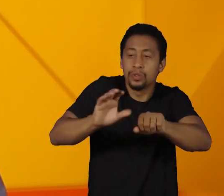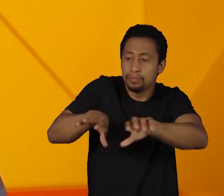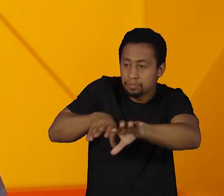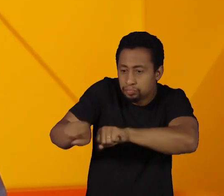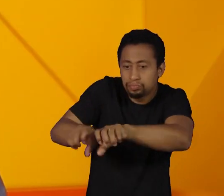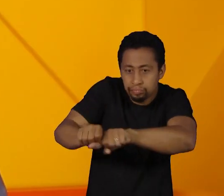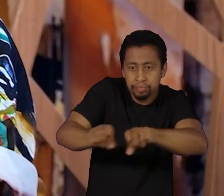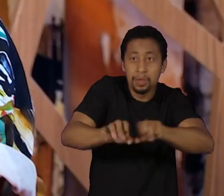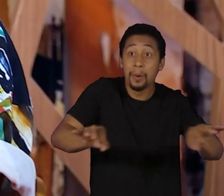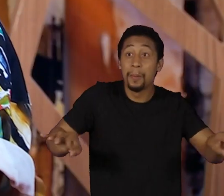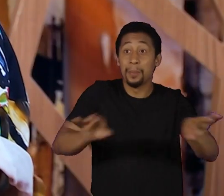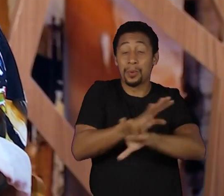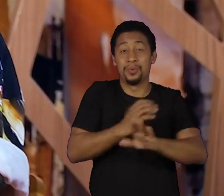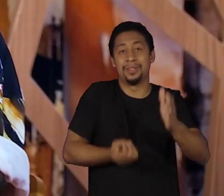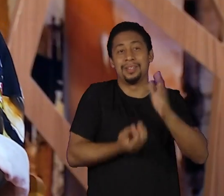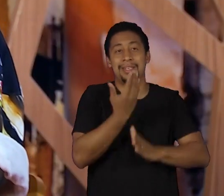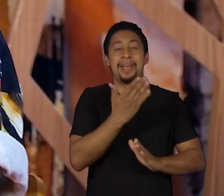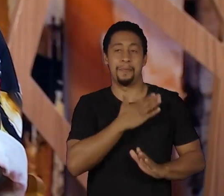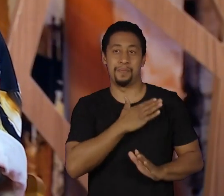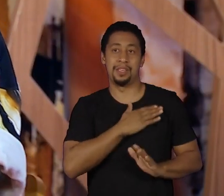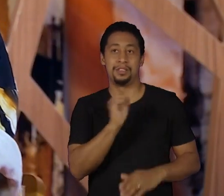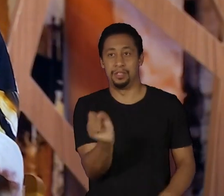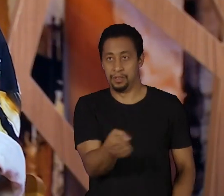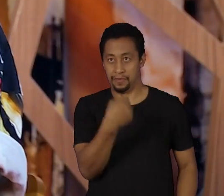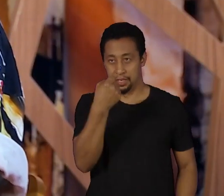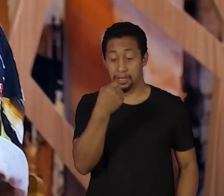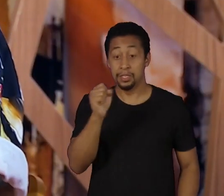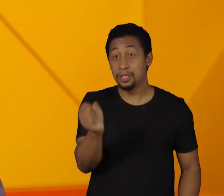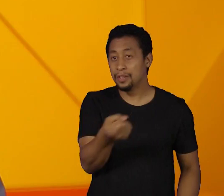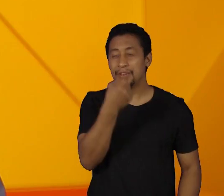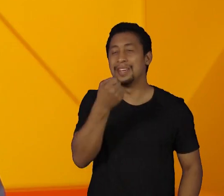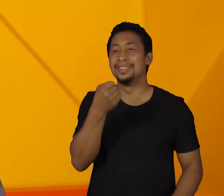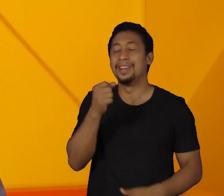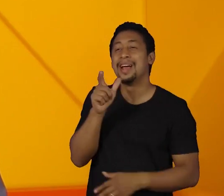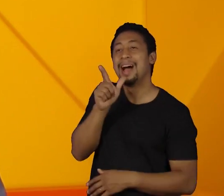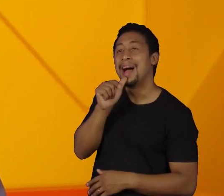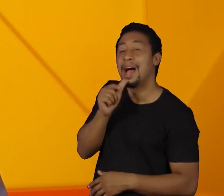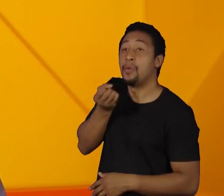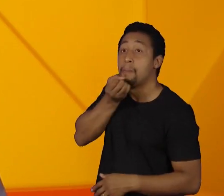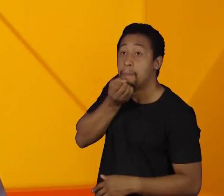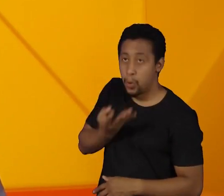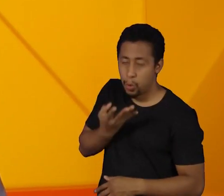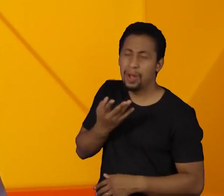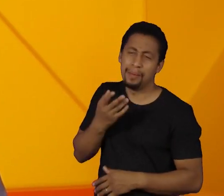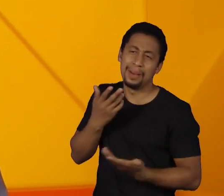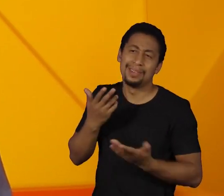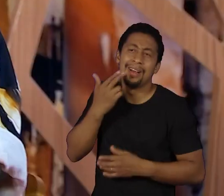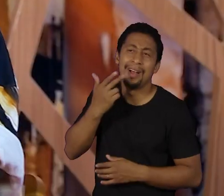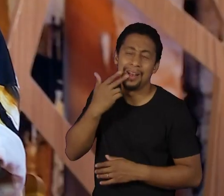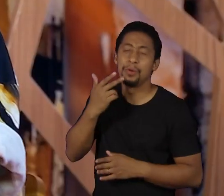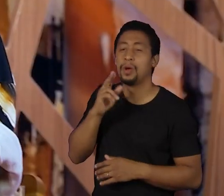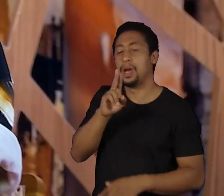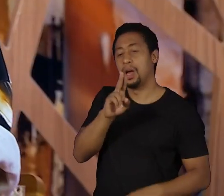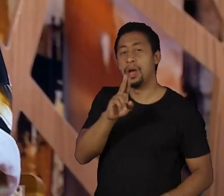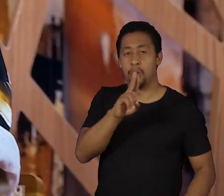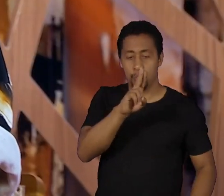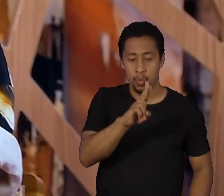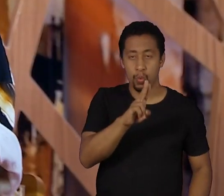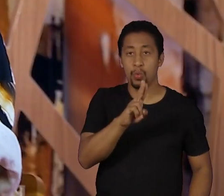Miodara, que é em Yorubá, que significa água boa. Água boa. Água Sim. boa de se beber.